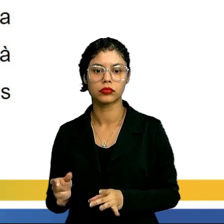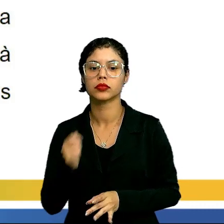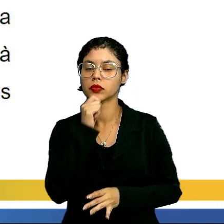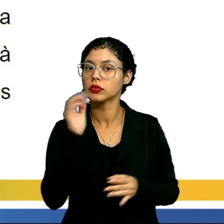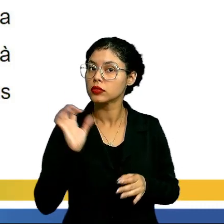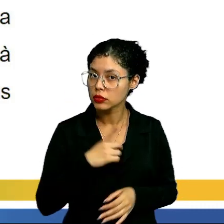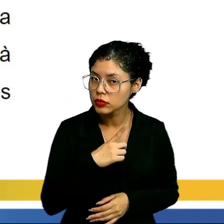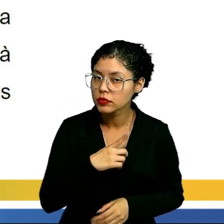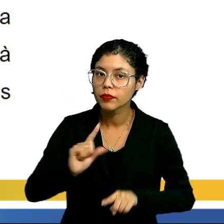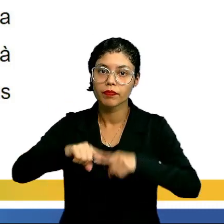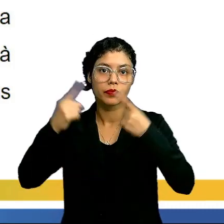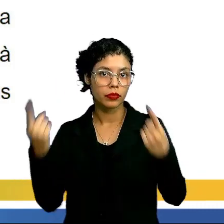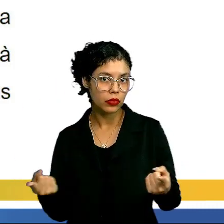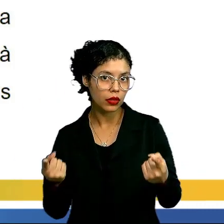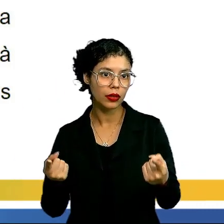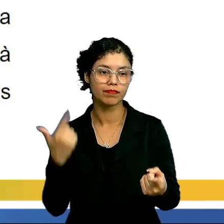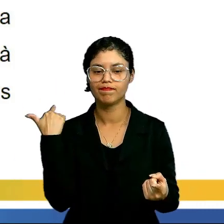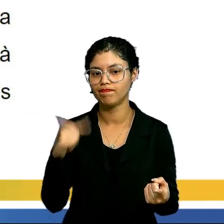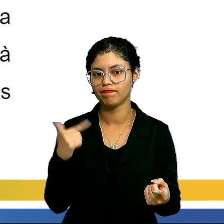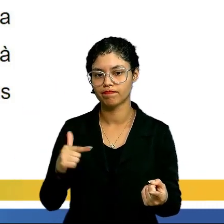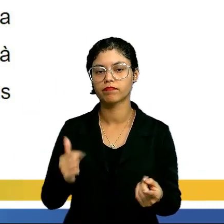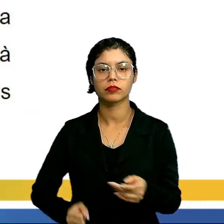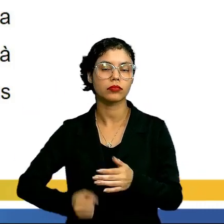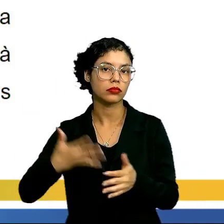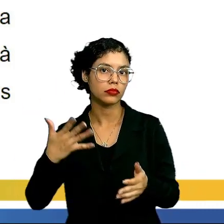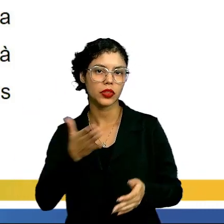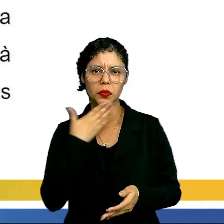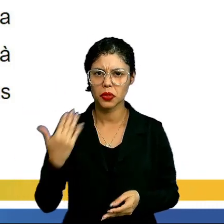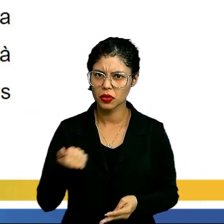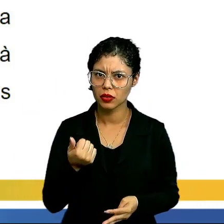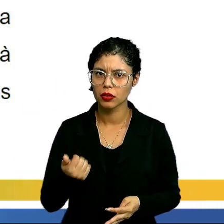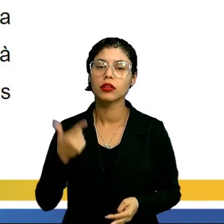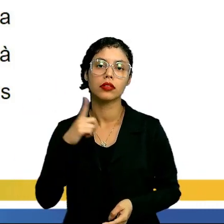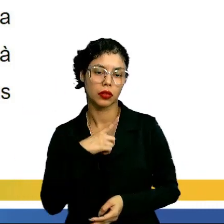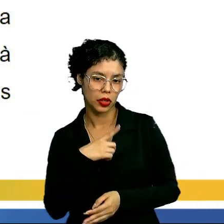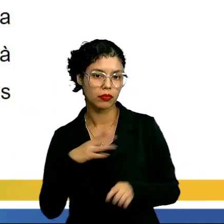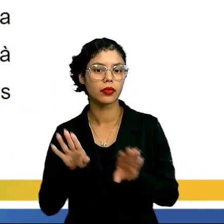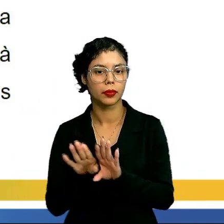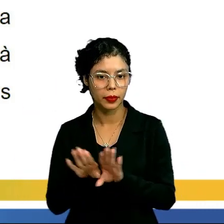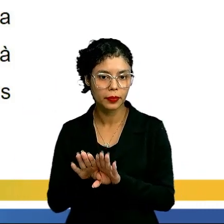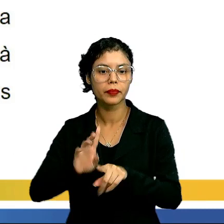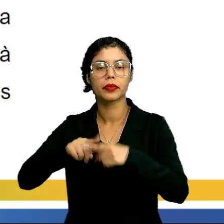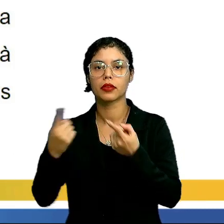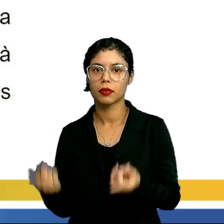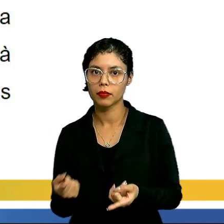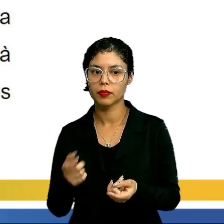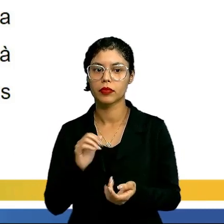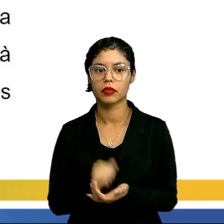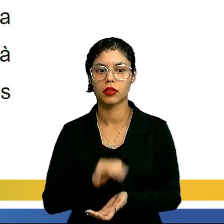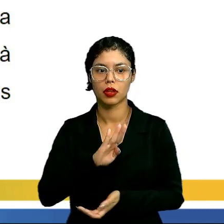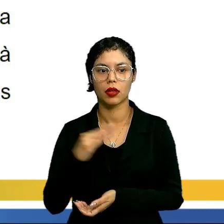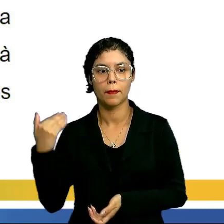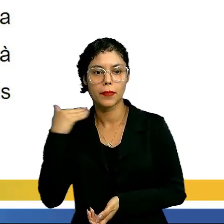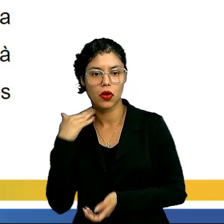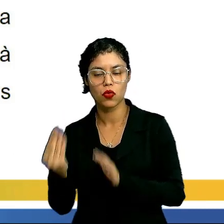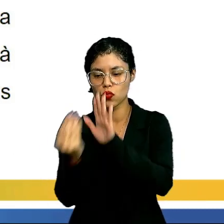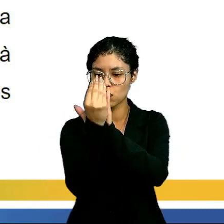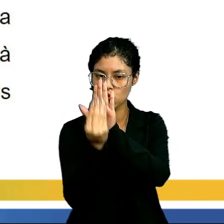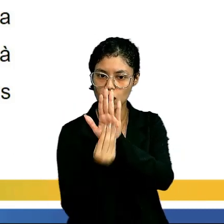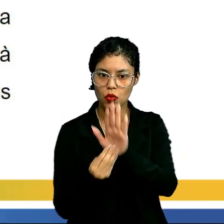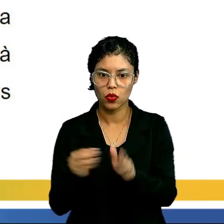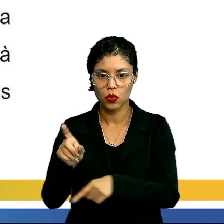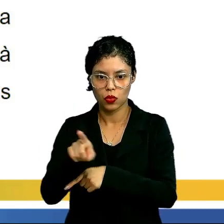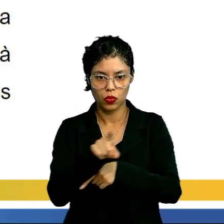investimento? Houve, porém insuficiente. Houve uma melhora? Também houve. Eles investiram em bancos de dados, aquelas câmeras